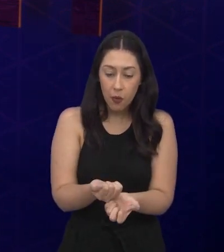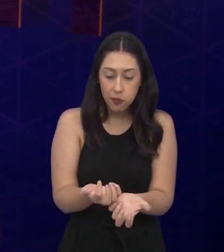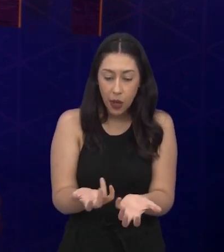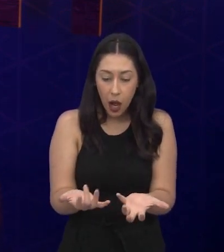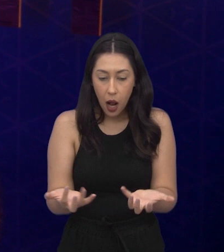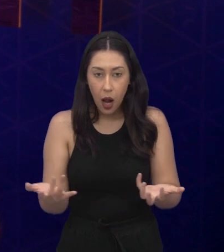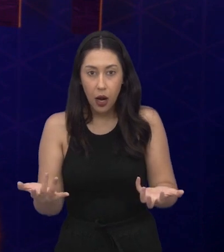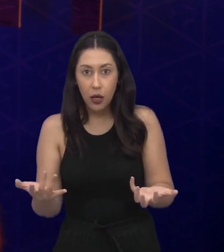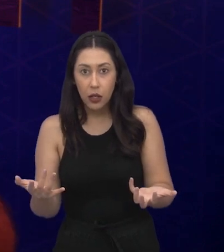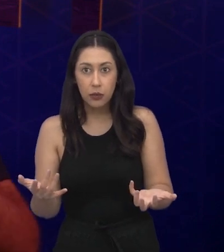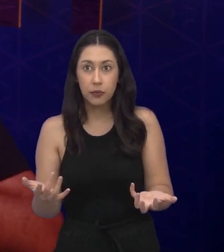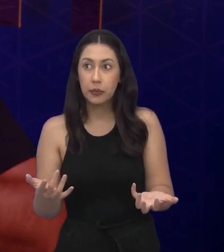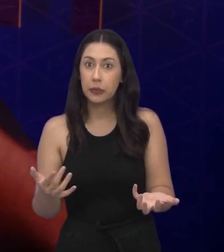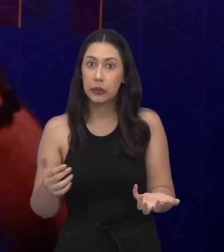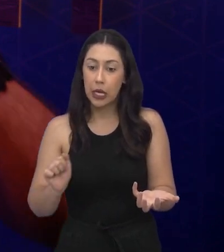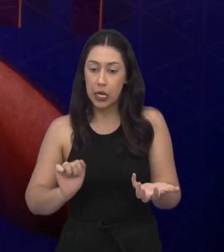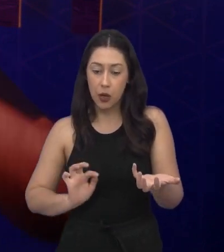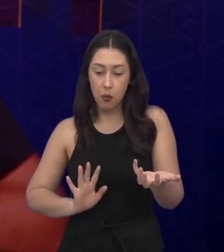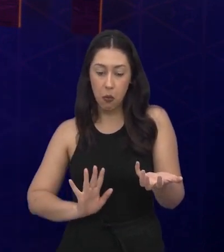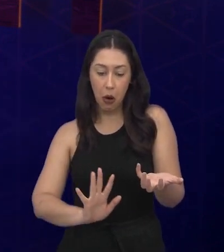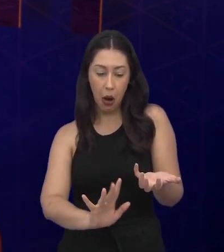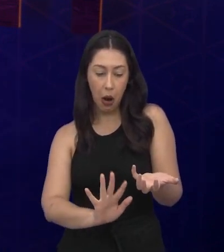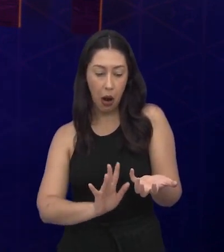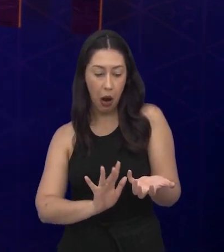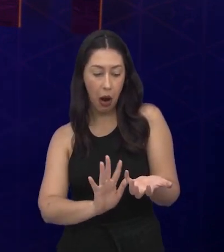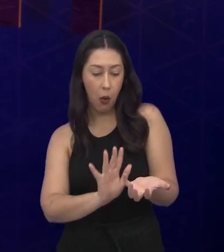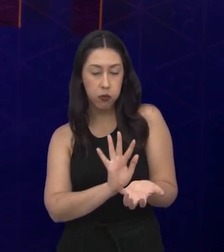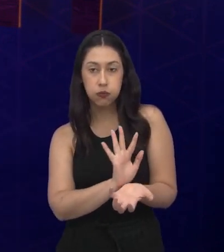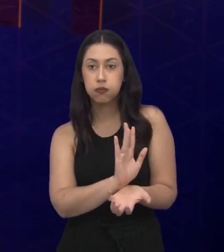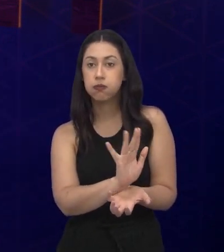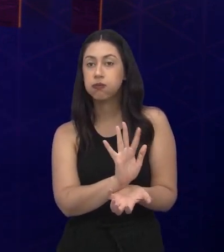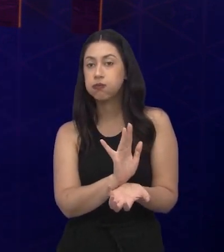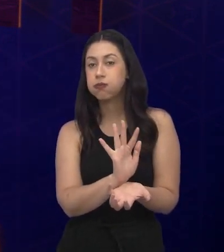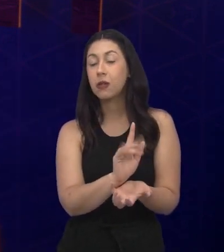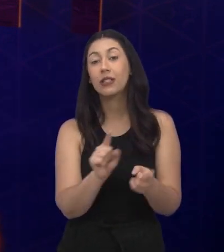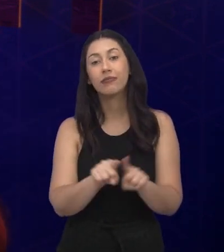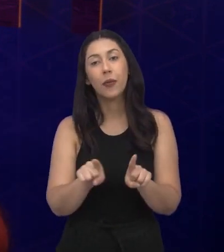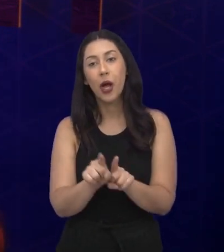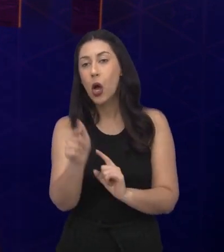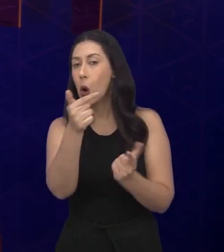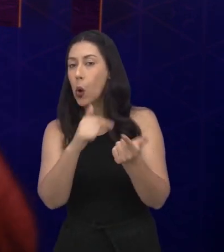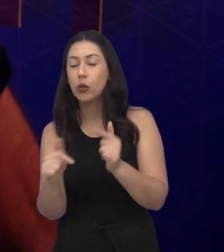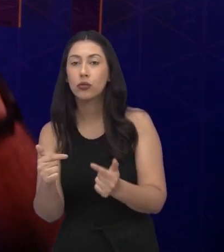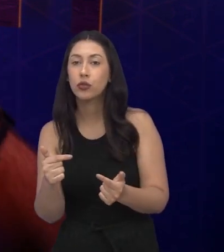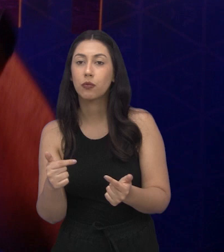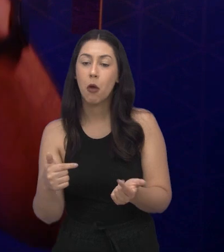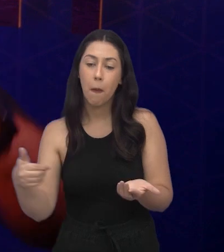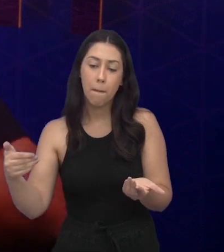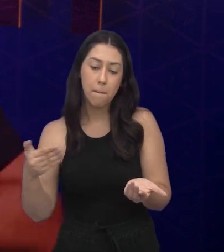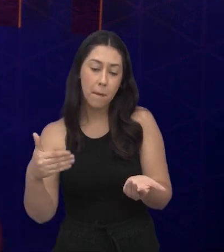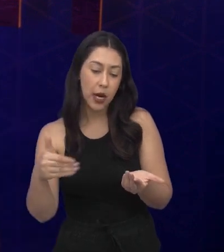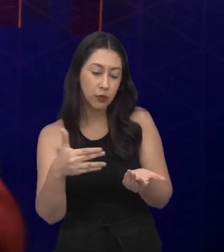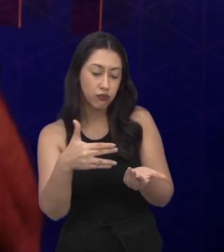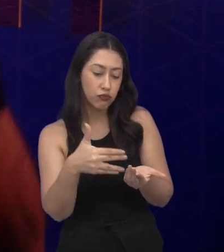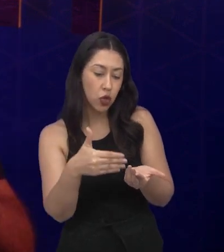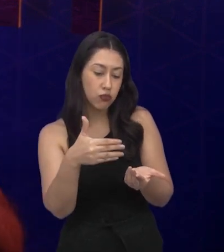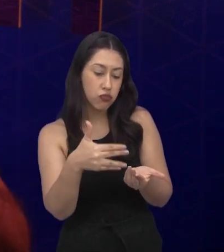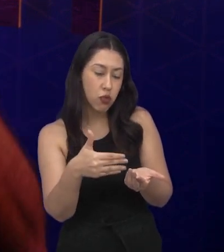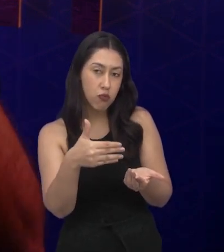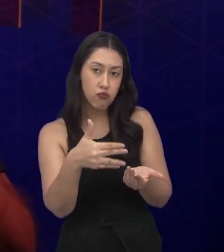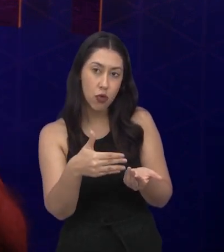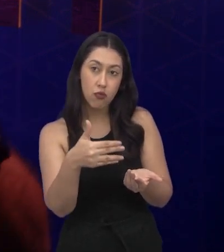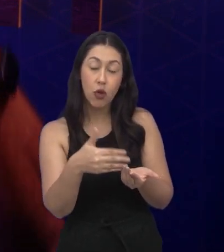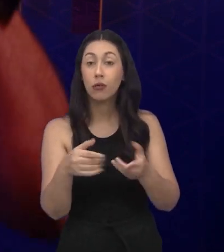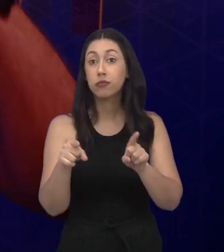outras formas de vida, tipo algas e tal, e por sua vez alimentam outras formas de vida, peixes e tal, que por sua